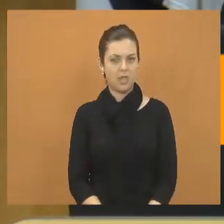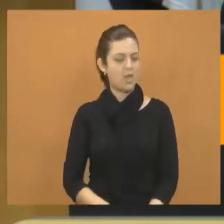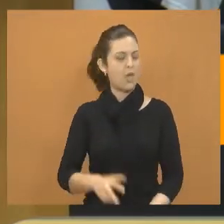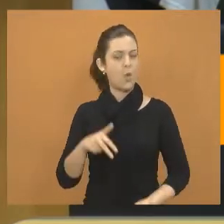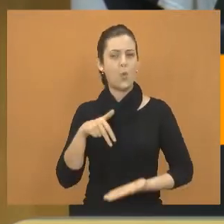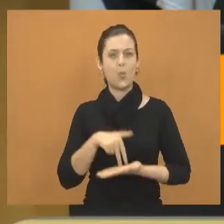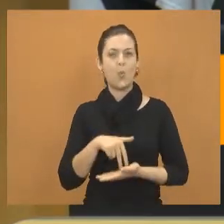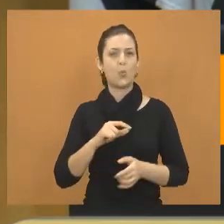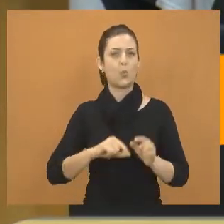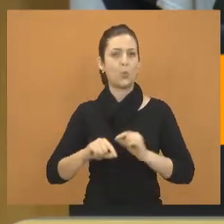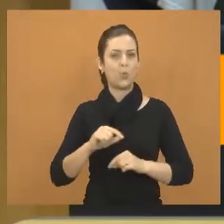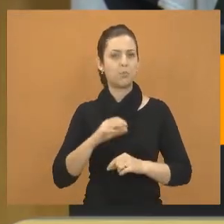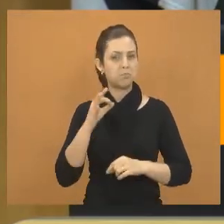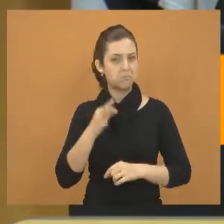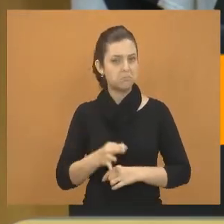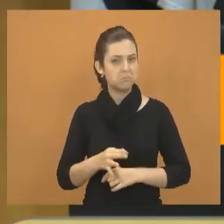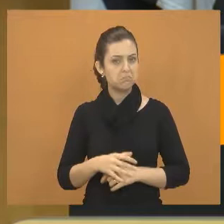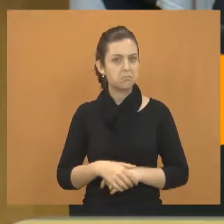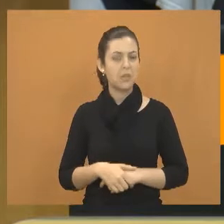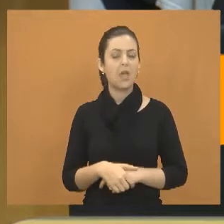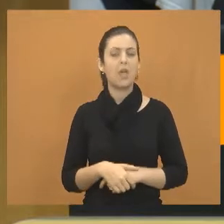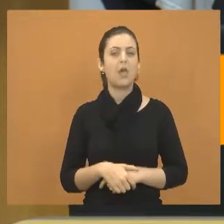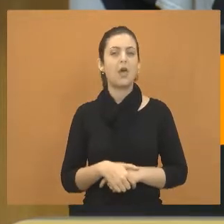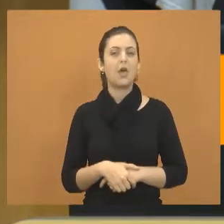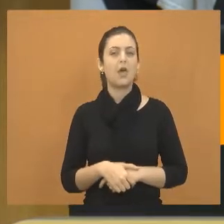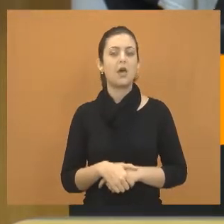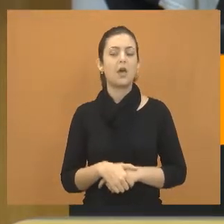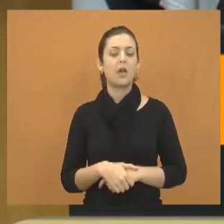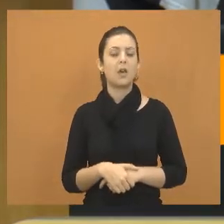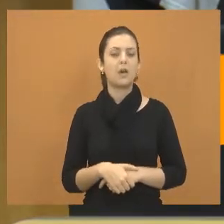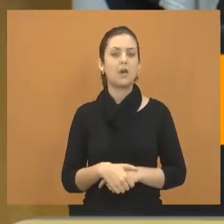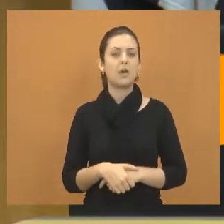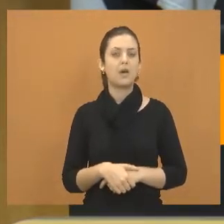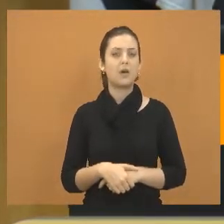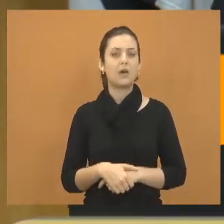aqui, certo? Em hipótese alguma,